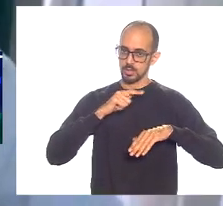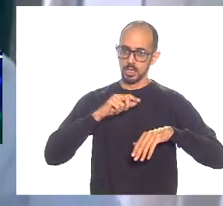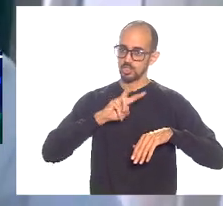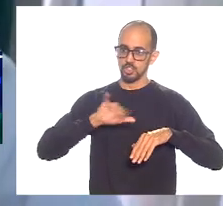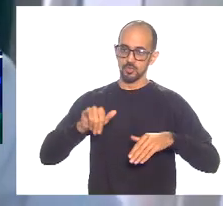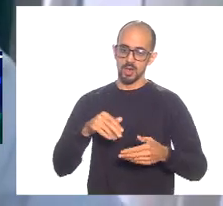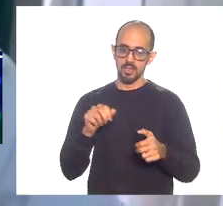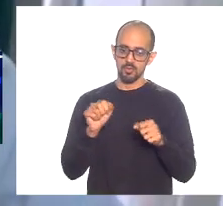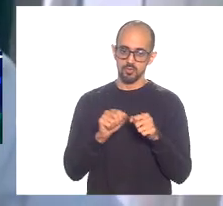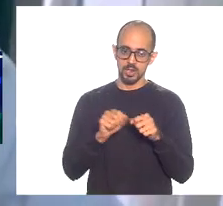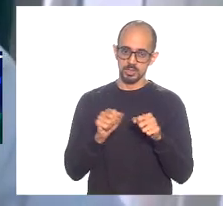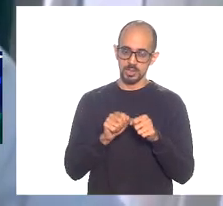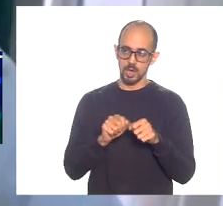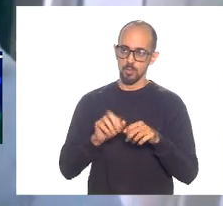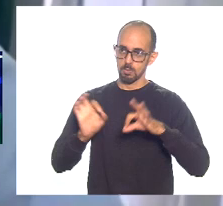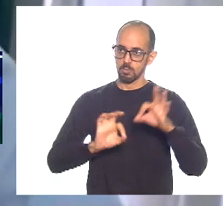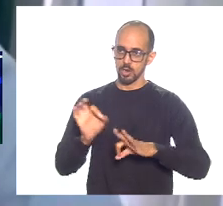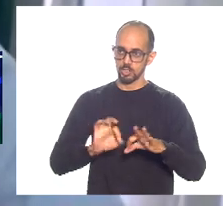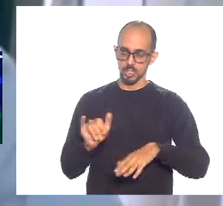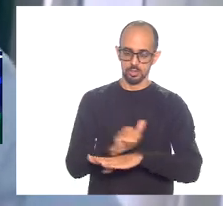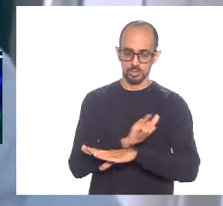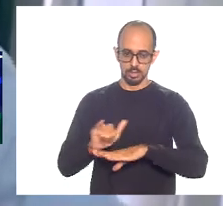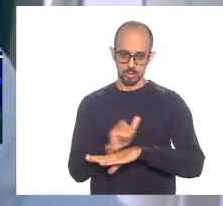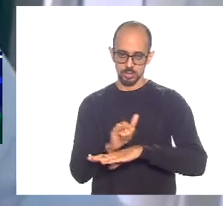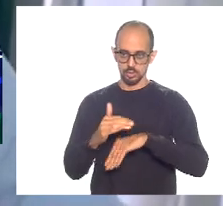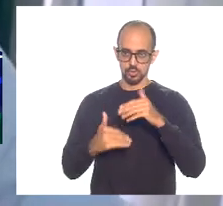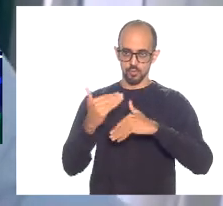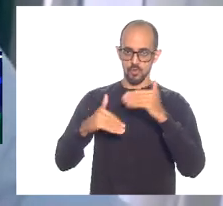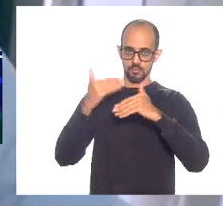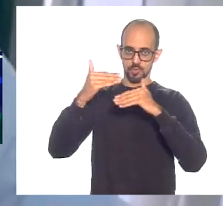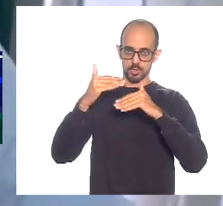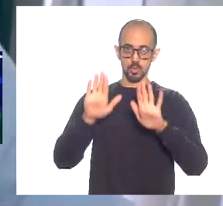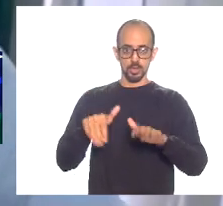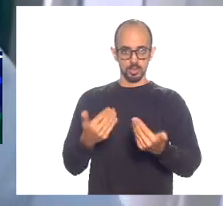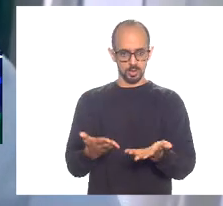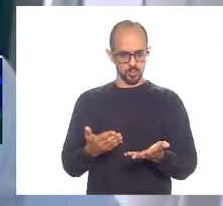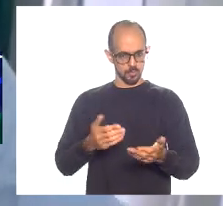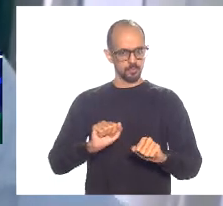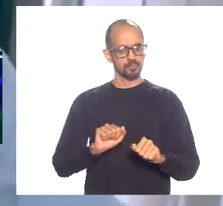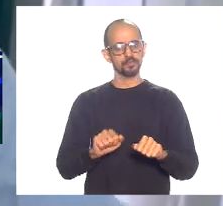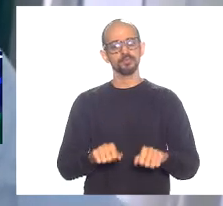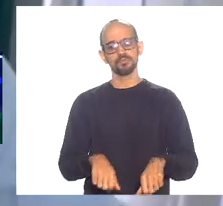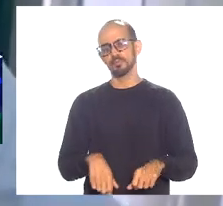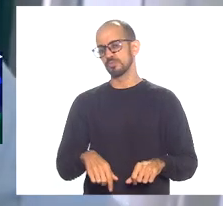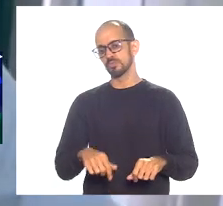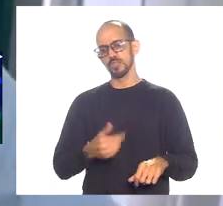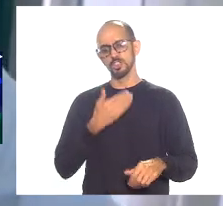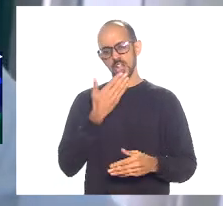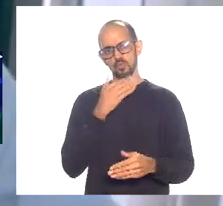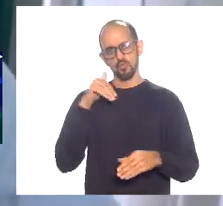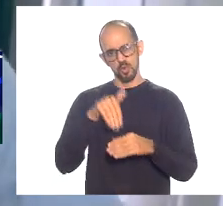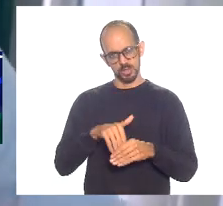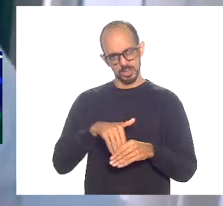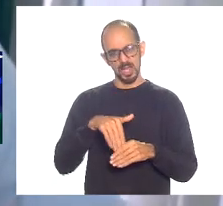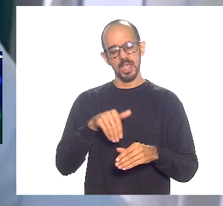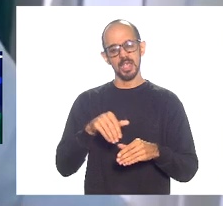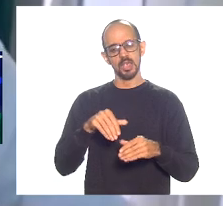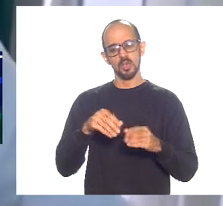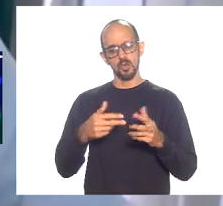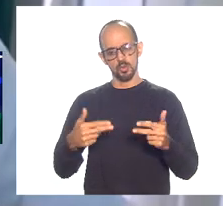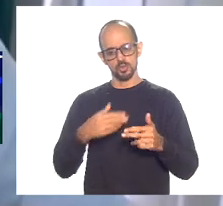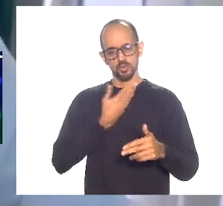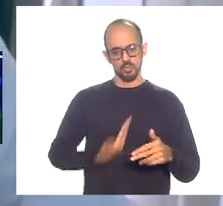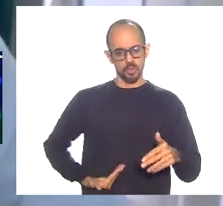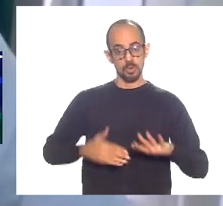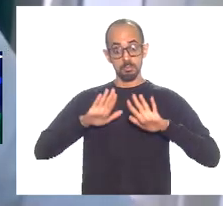que a gente vai construir o projeto estratégico de desenvolvimento portanto base ou não básicos oposição ao governo mas já botei matéria do governo mas